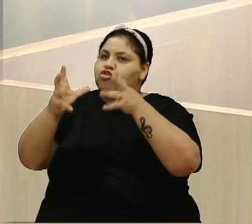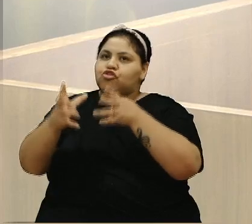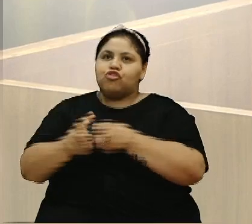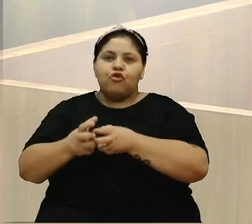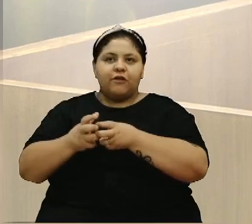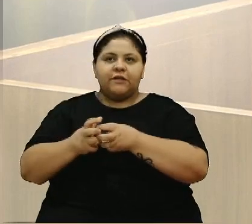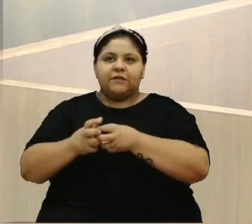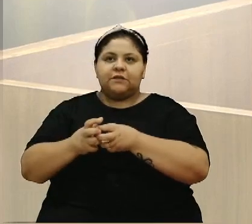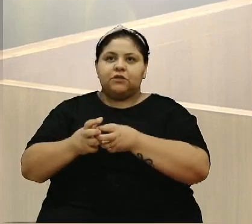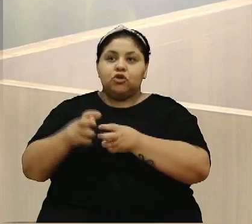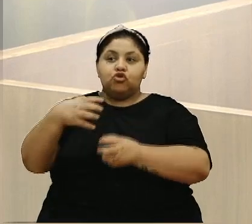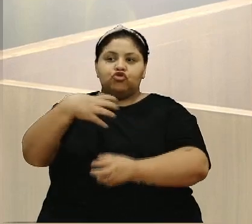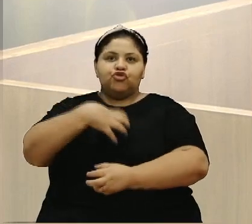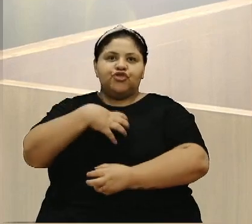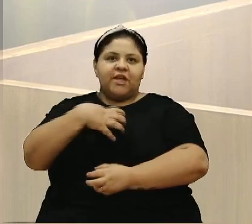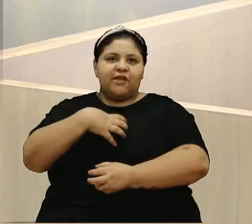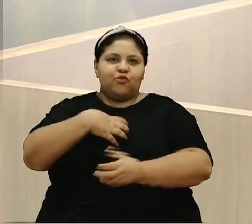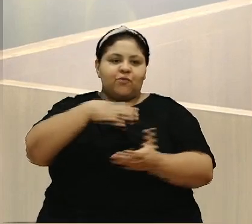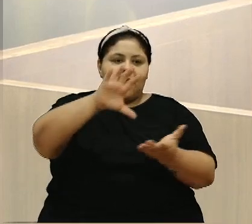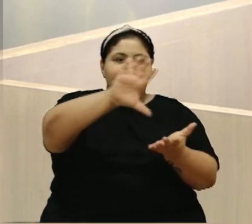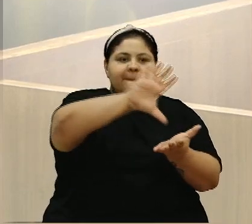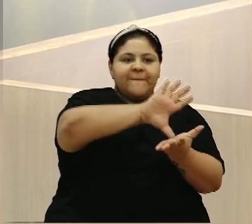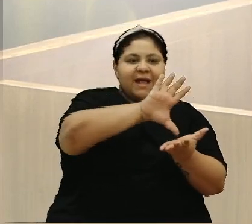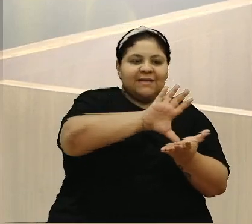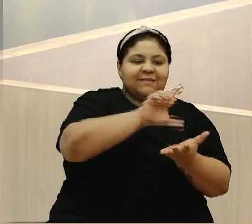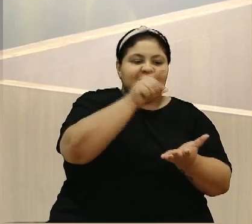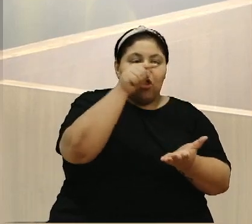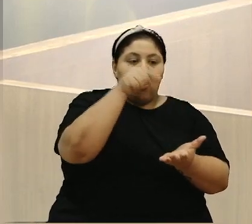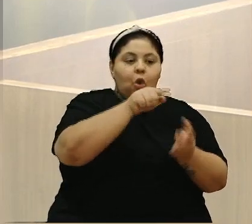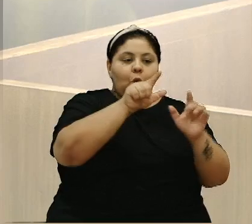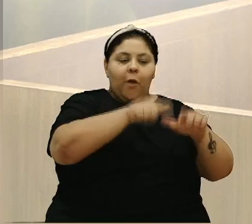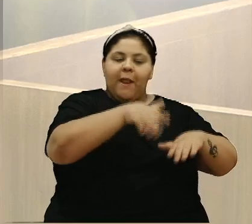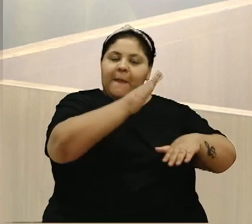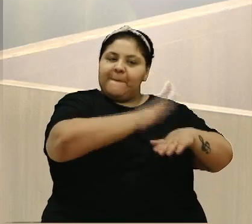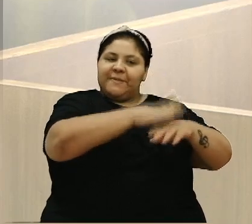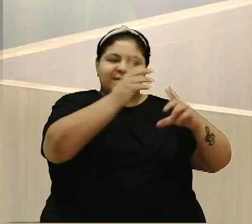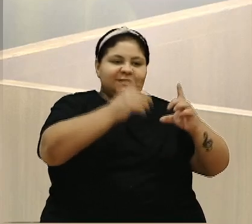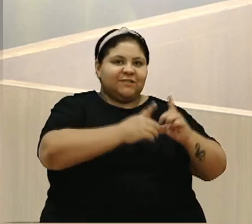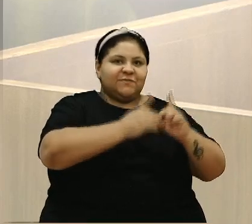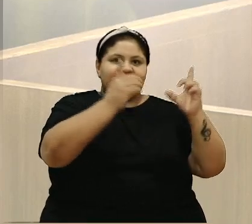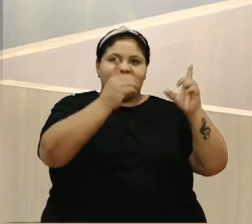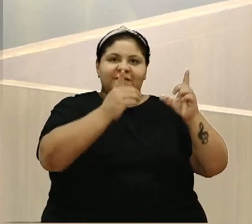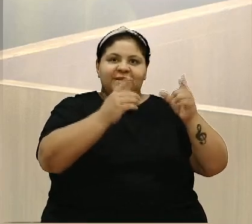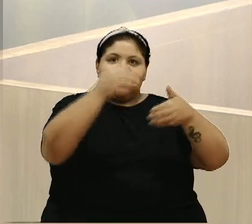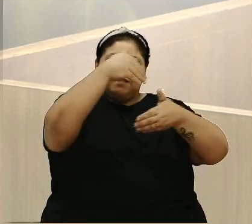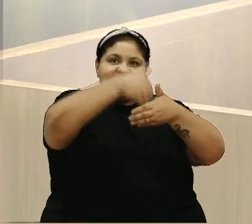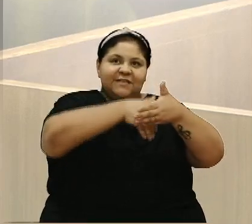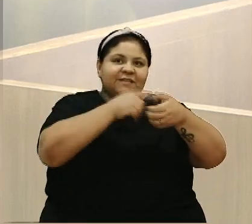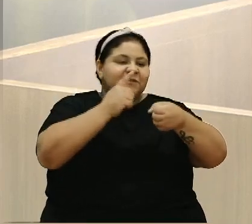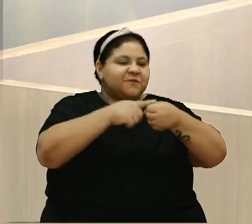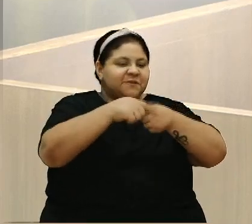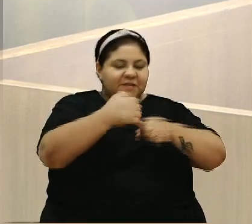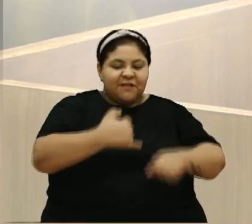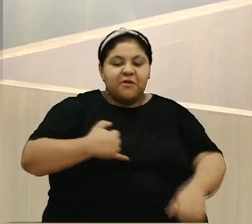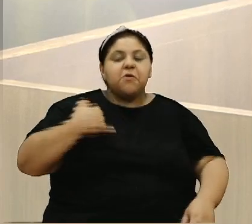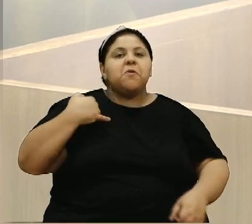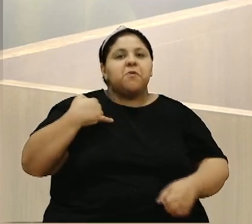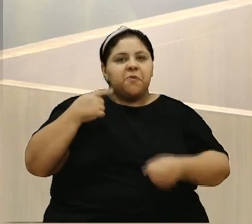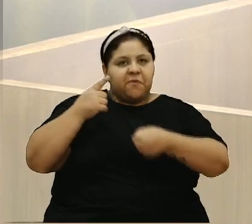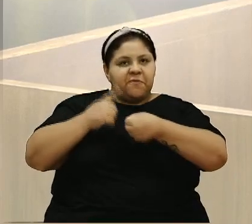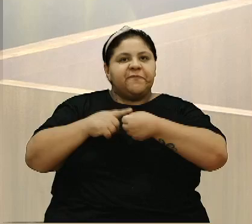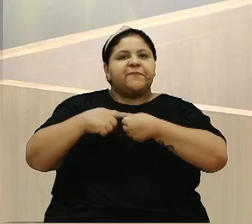expressões. E a praça é o lugar mais democrático de uma cidade. E que orgulho para a nossa